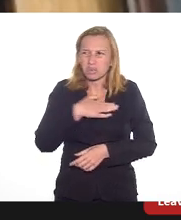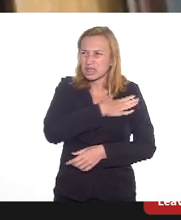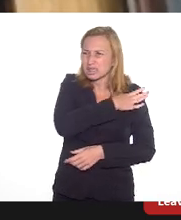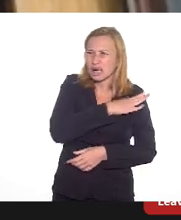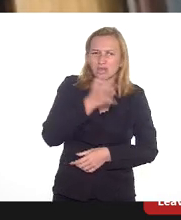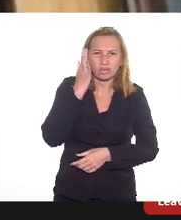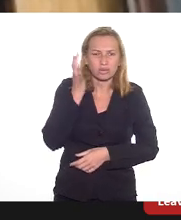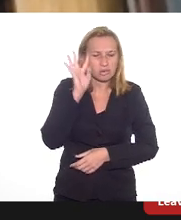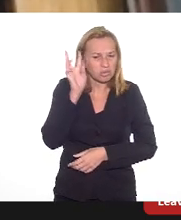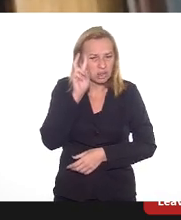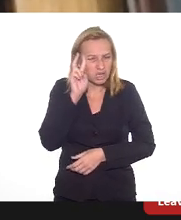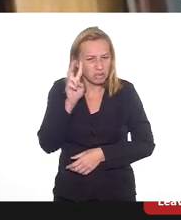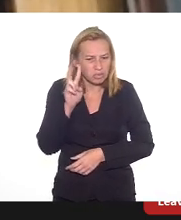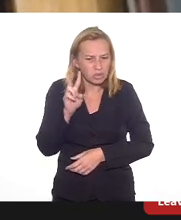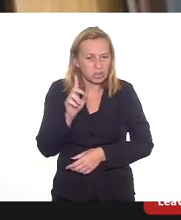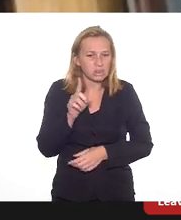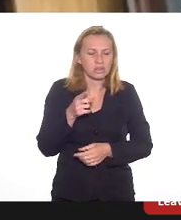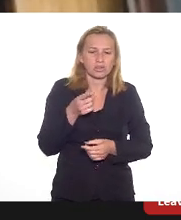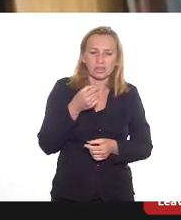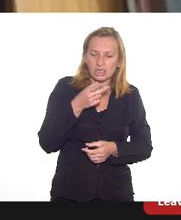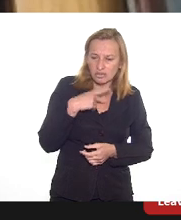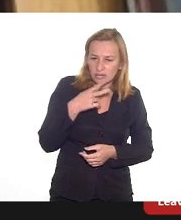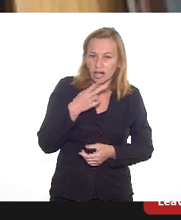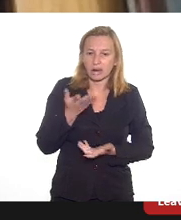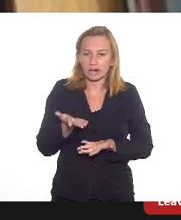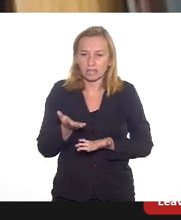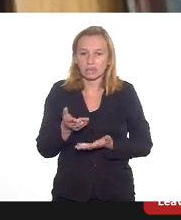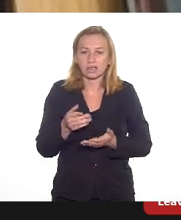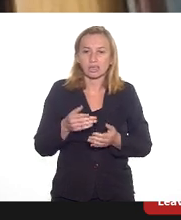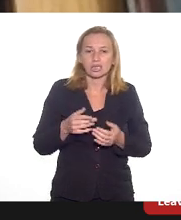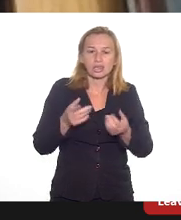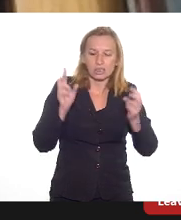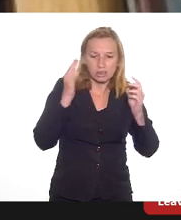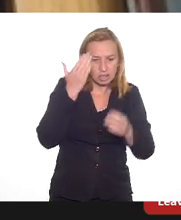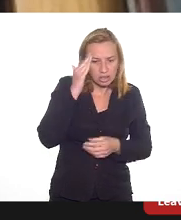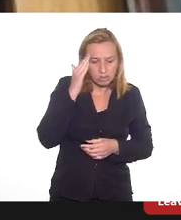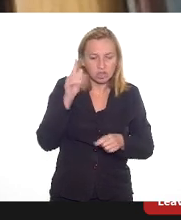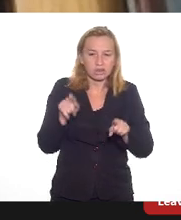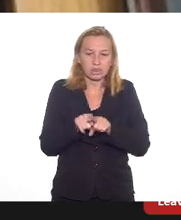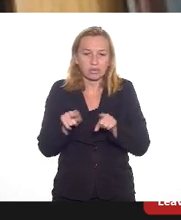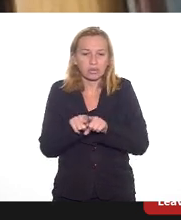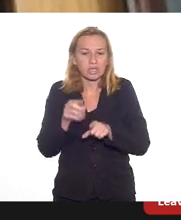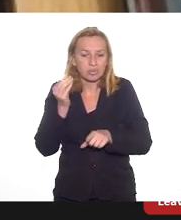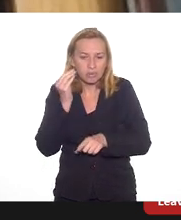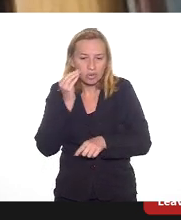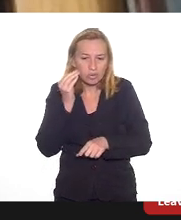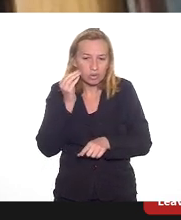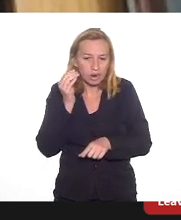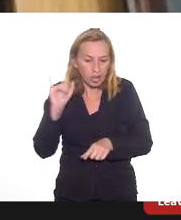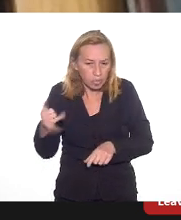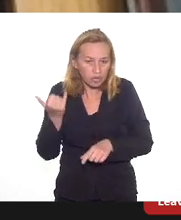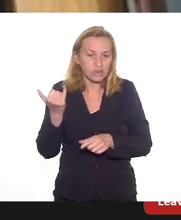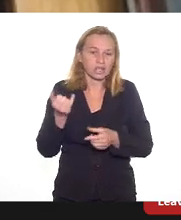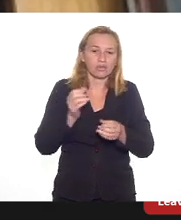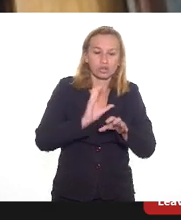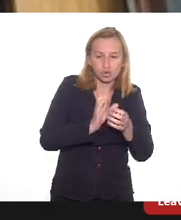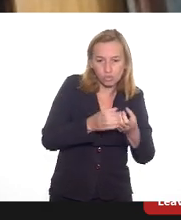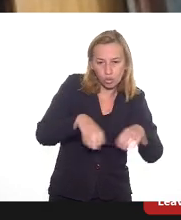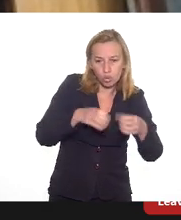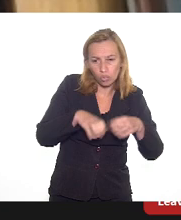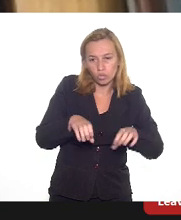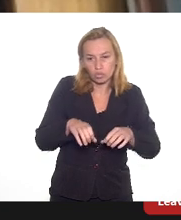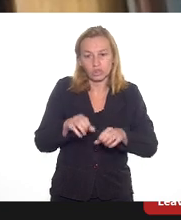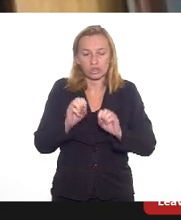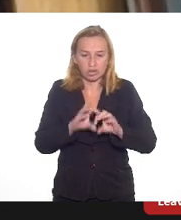Civil, e foi nos questionado exatamente isso, até que ponto aquele entendimento também aproveitava os concursos da educação. São